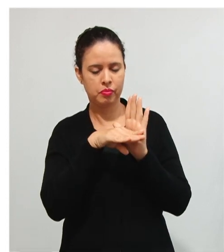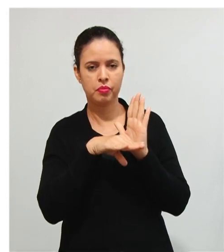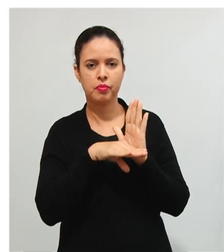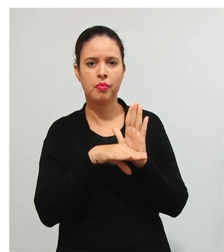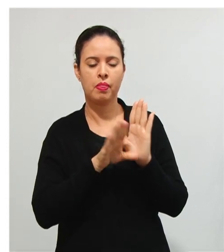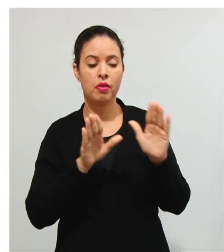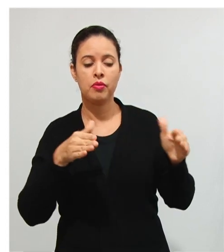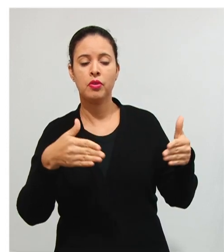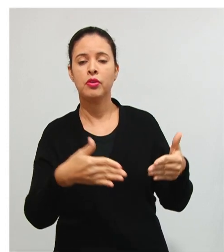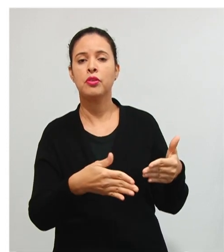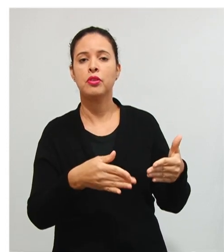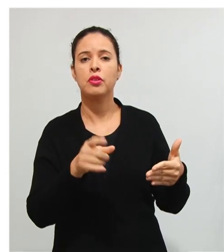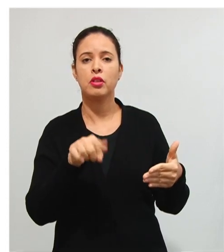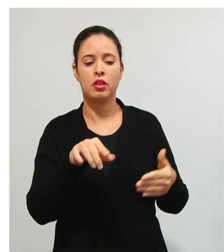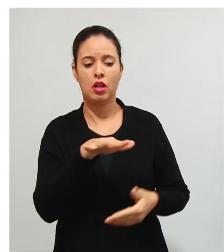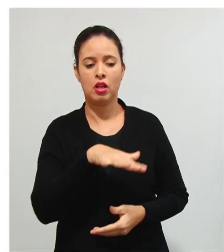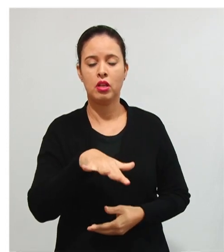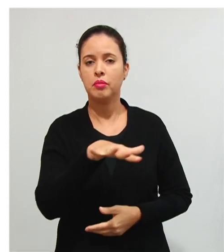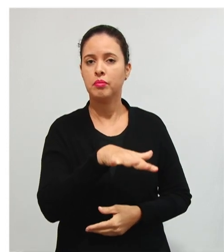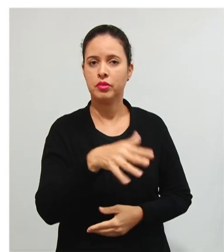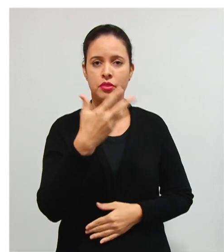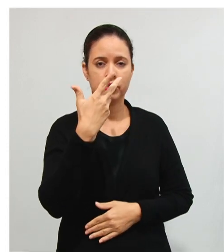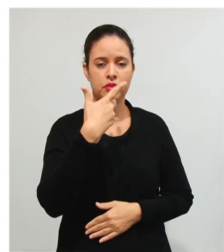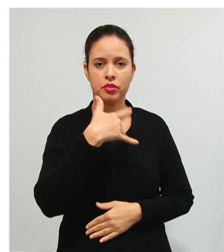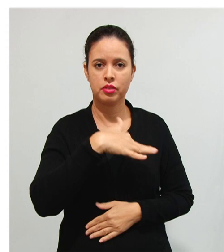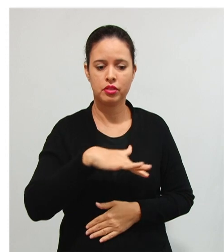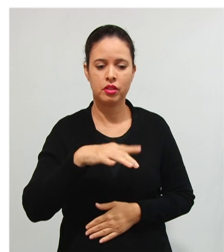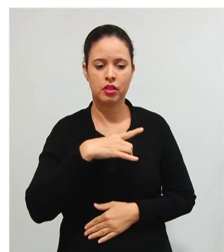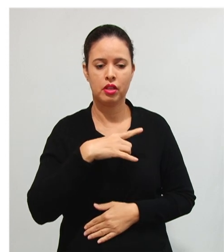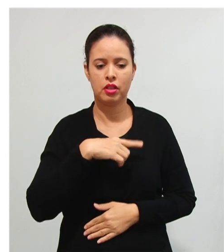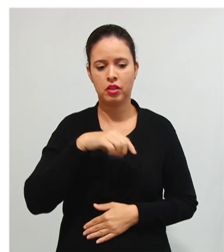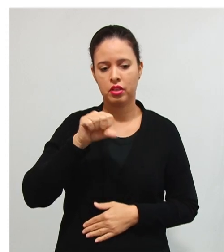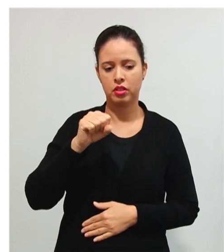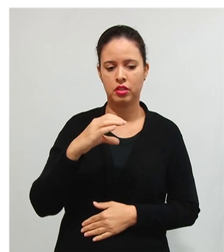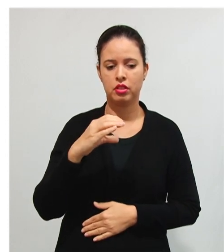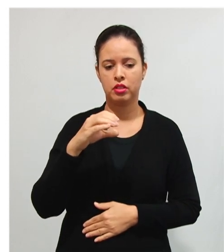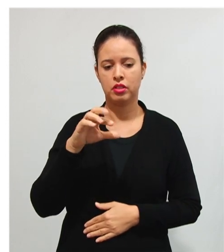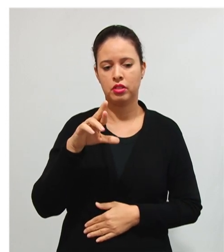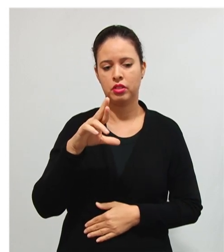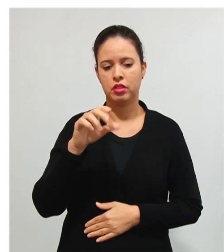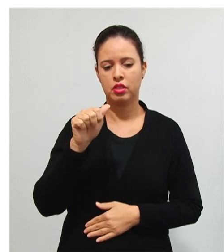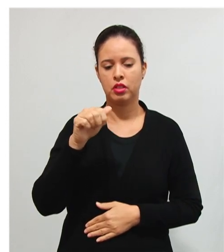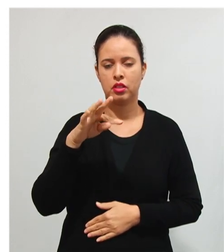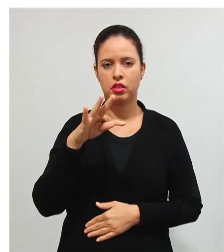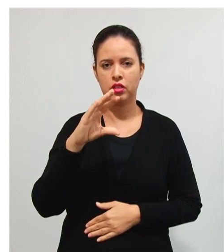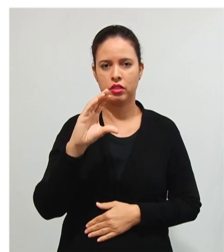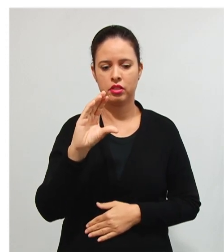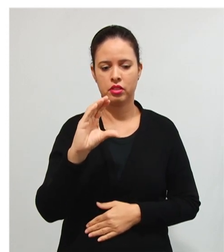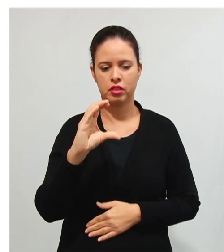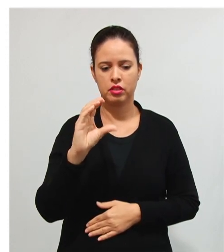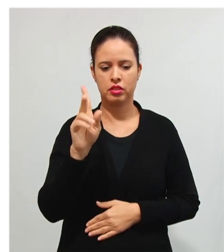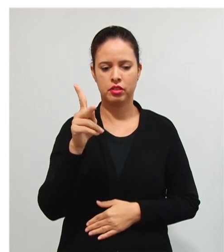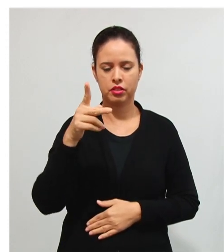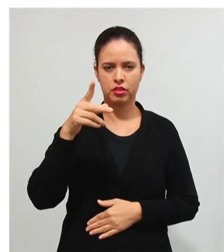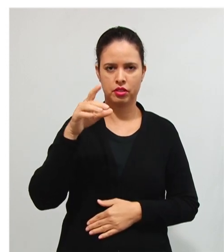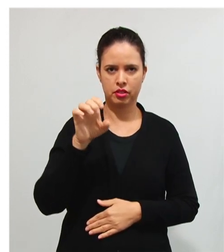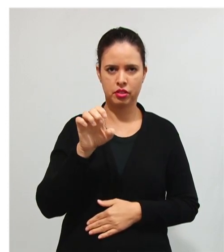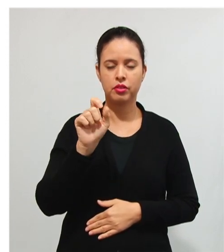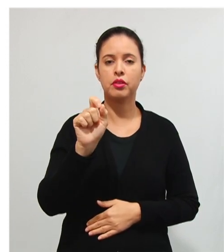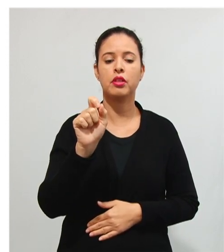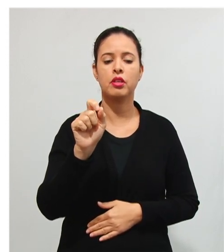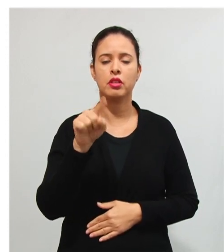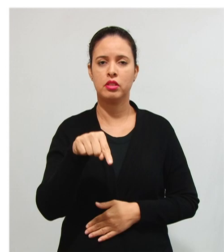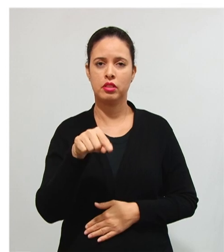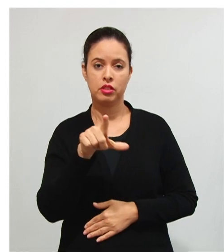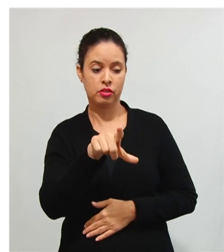mais voltada para o ambiente educacional, tem o Scratch, que é uma ferramenta de programação em blocos. Você